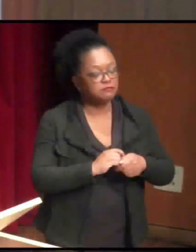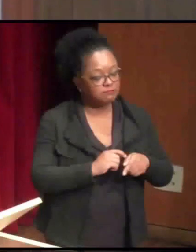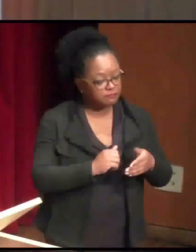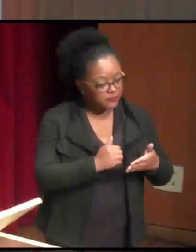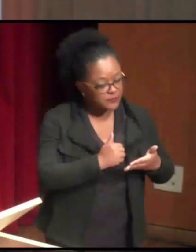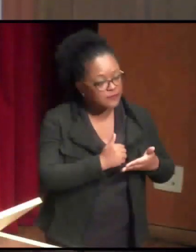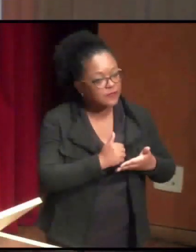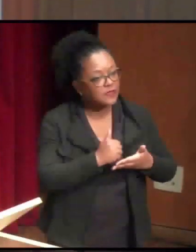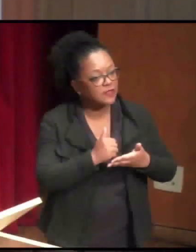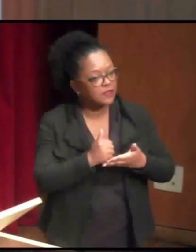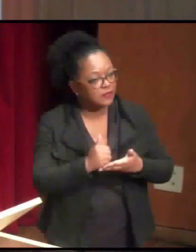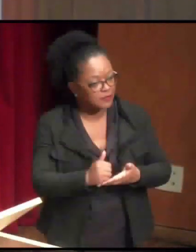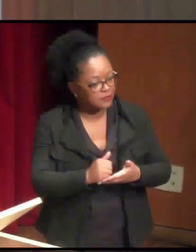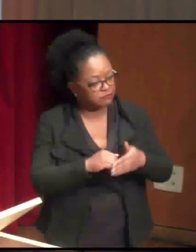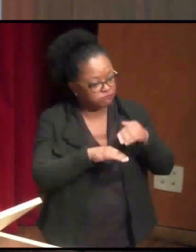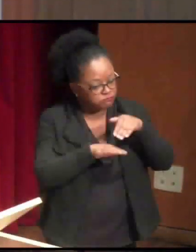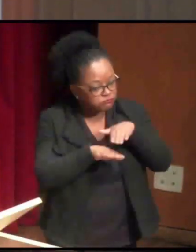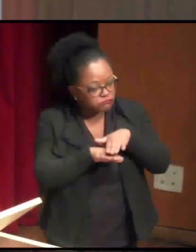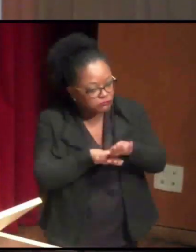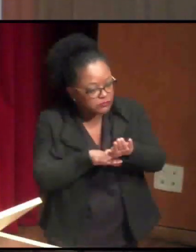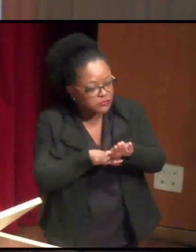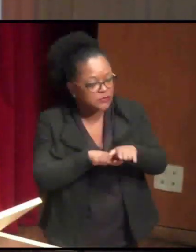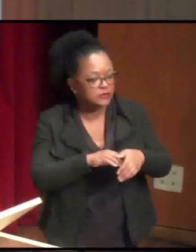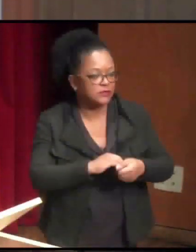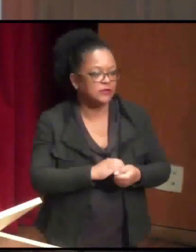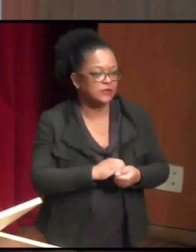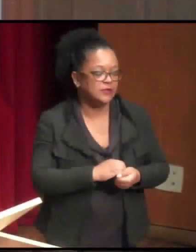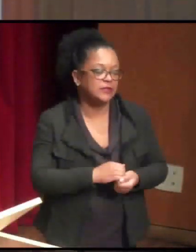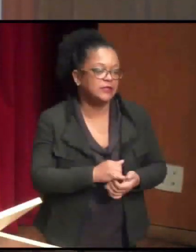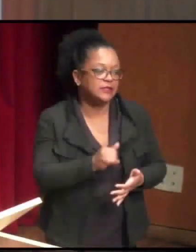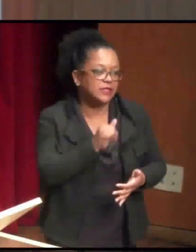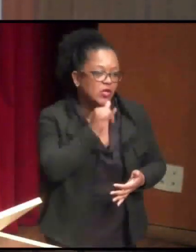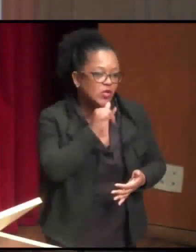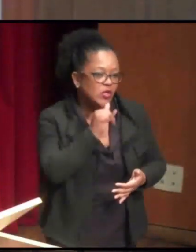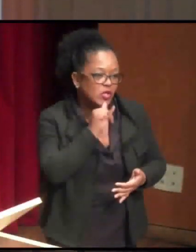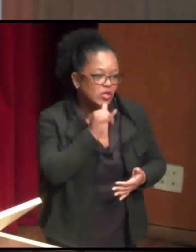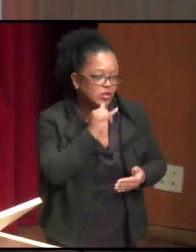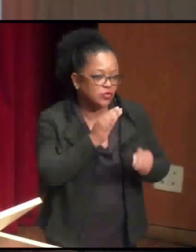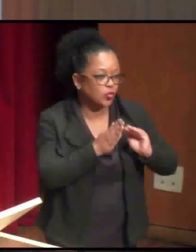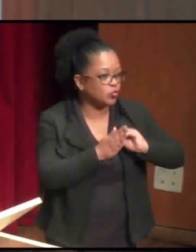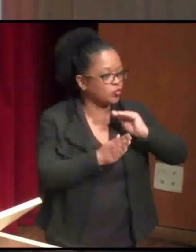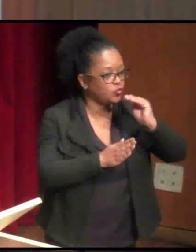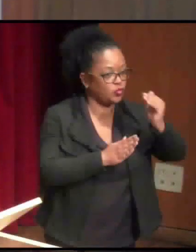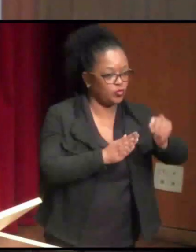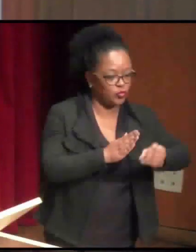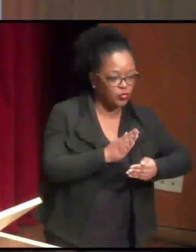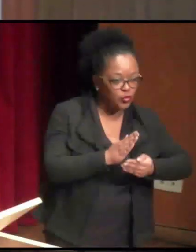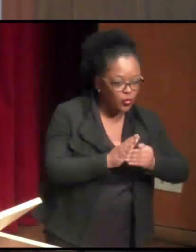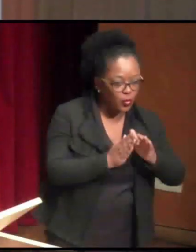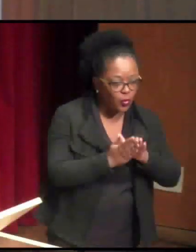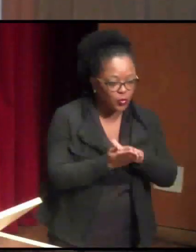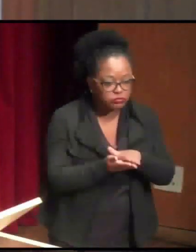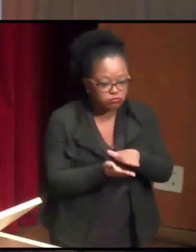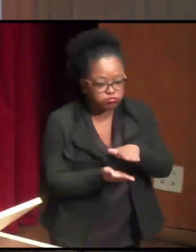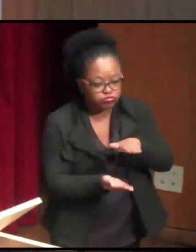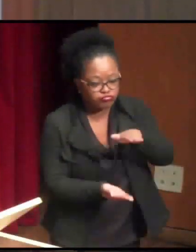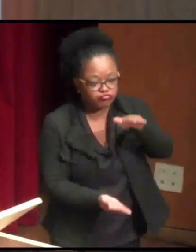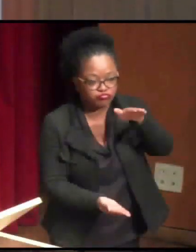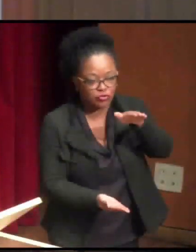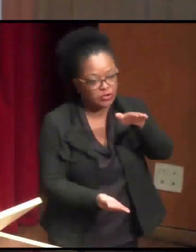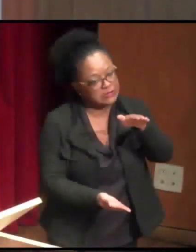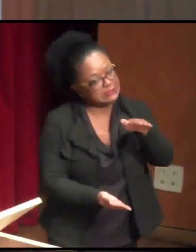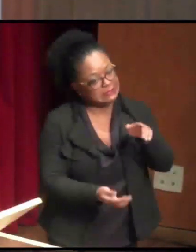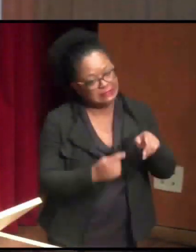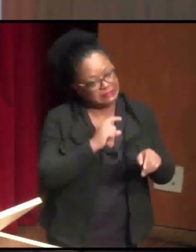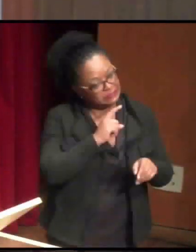ela sai como remessa, então eu não consigo mandar a Bíblia completa para a pessoa, porque é uma por